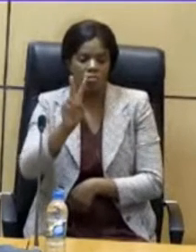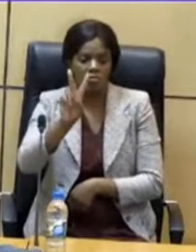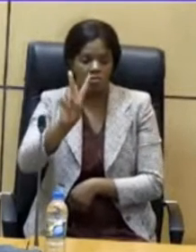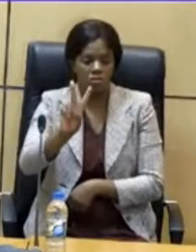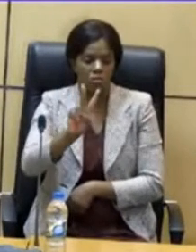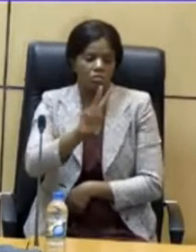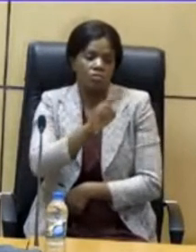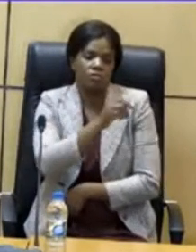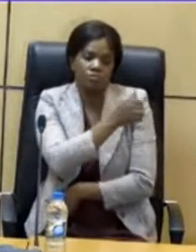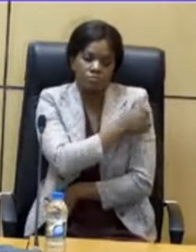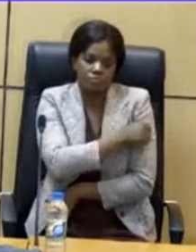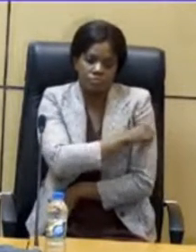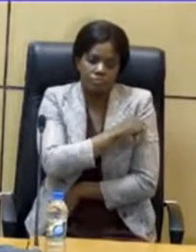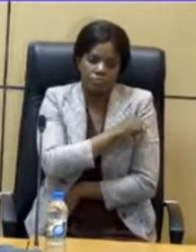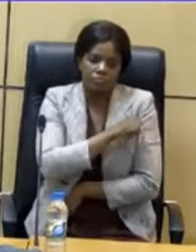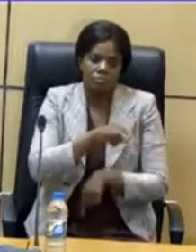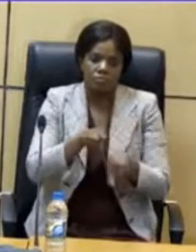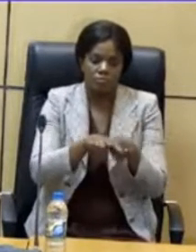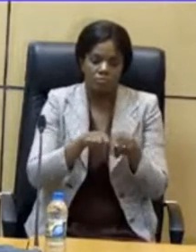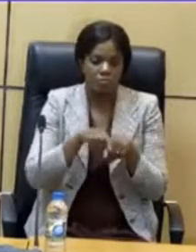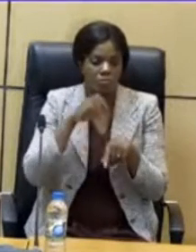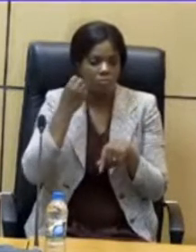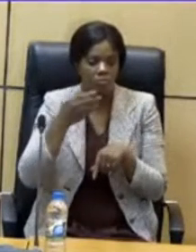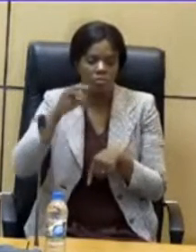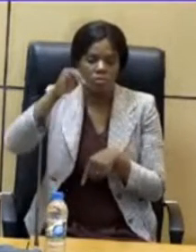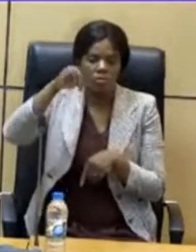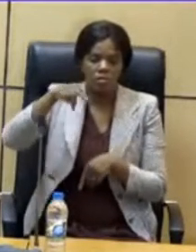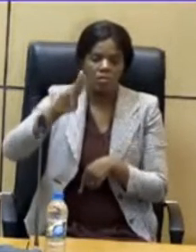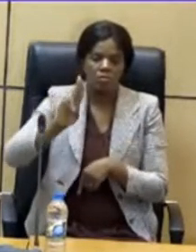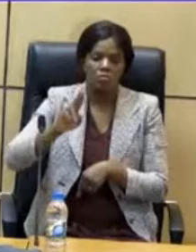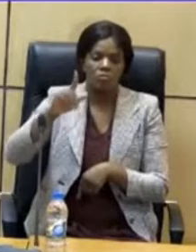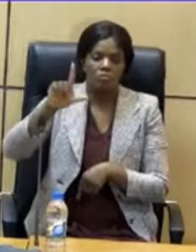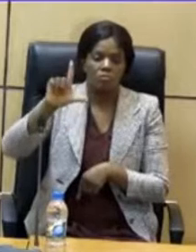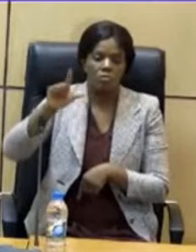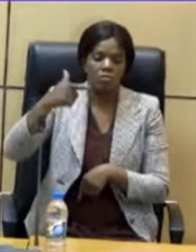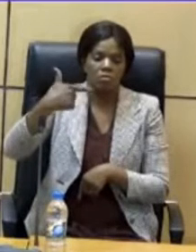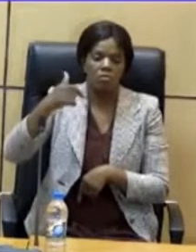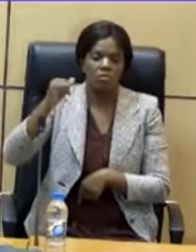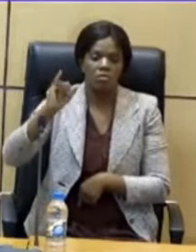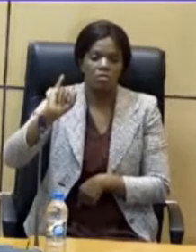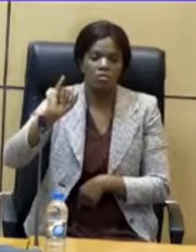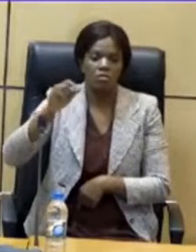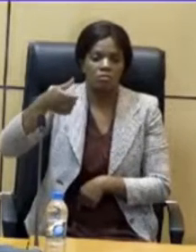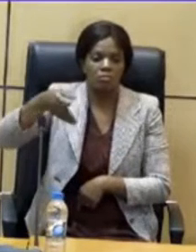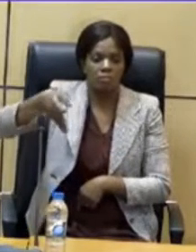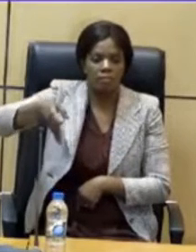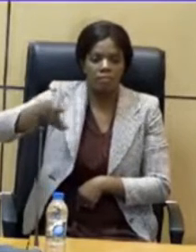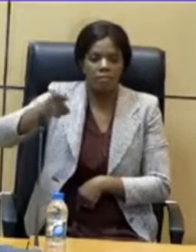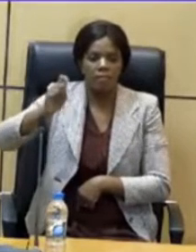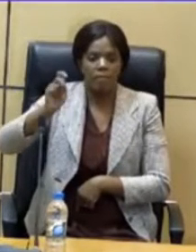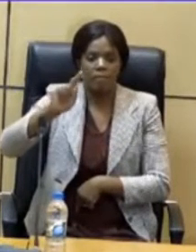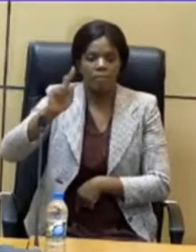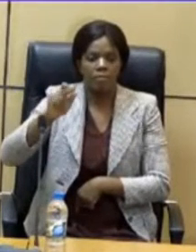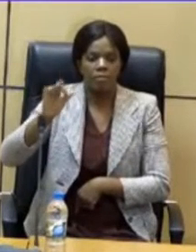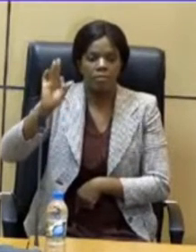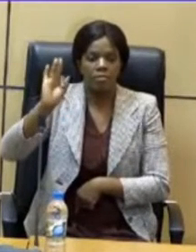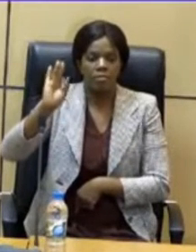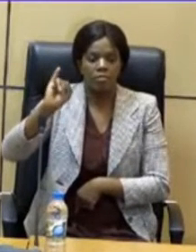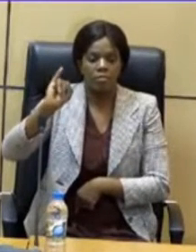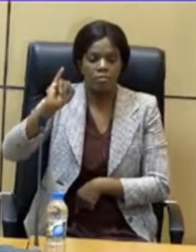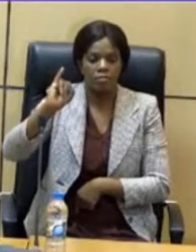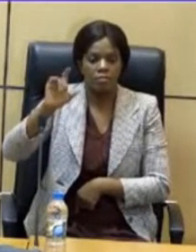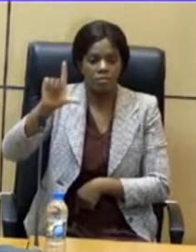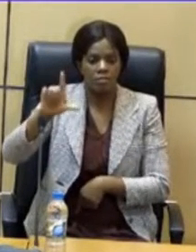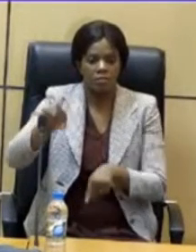no âmbito do rastreio que se está a fazer aos doentes que procuram os serviços médicos em